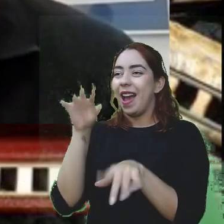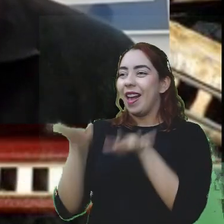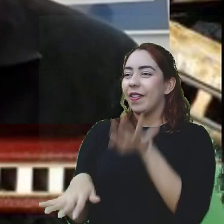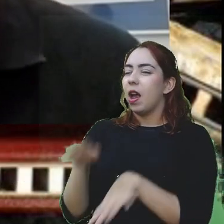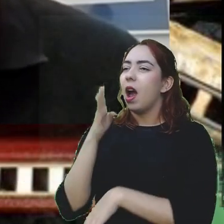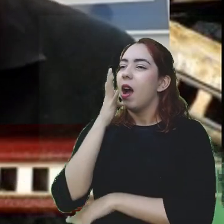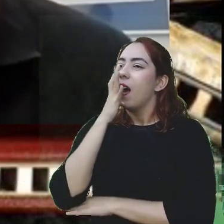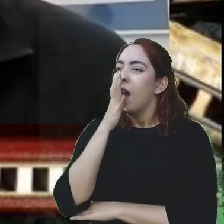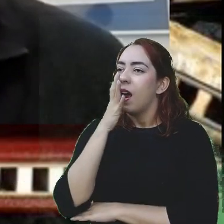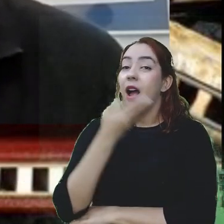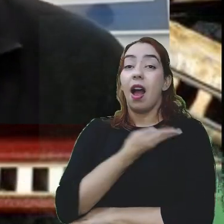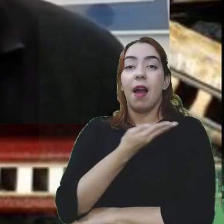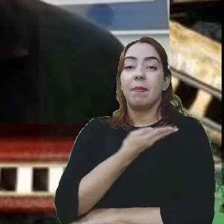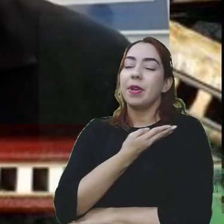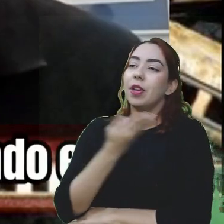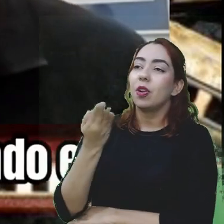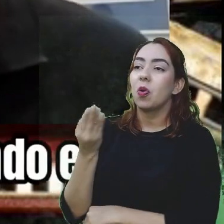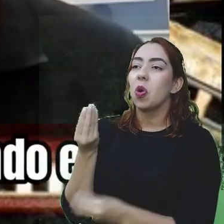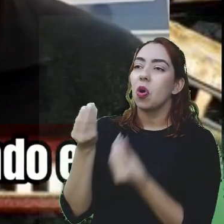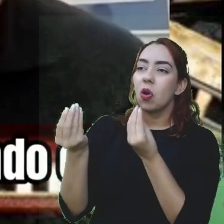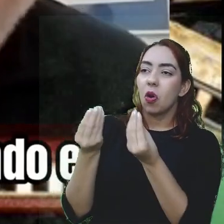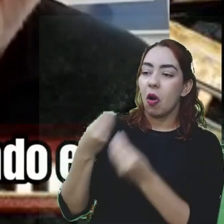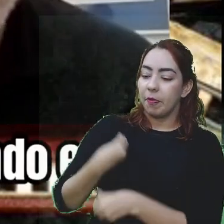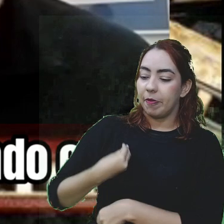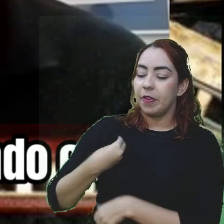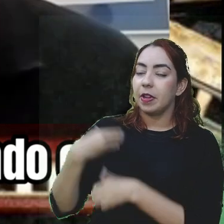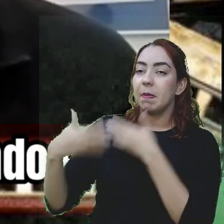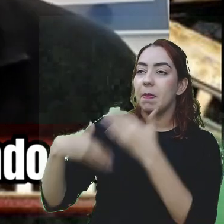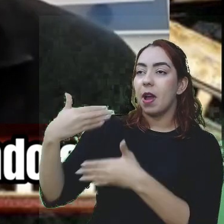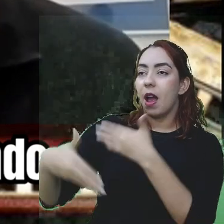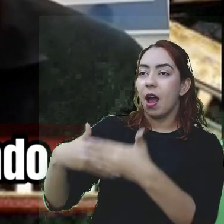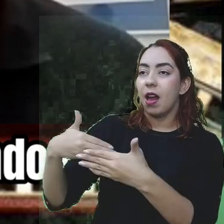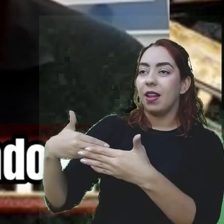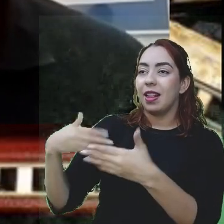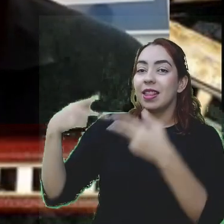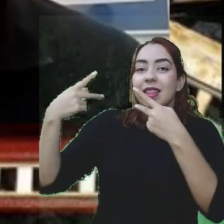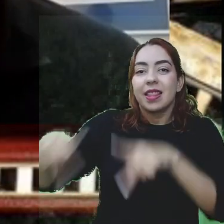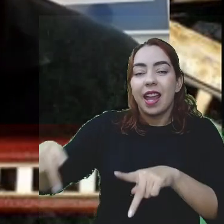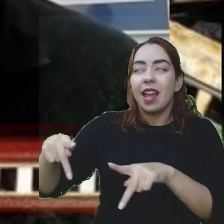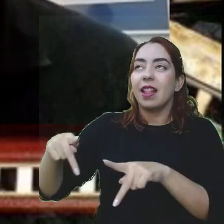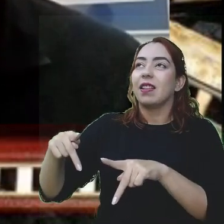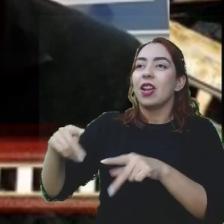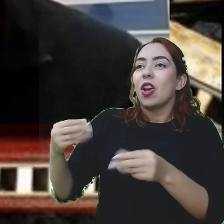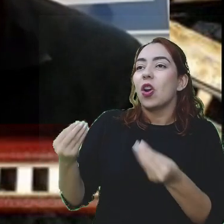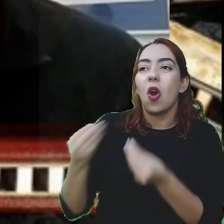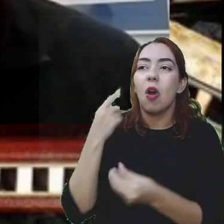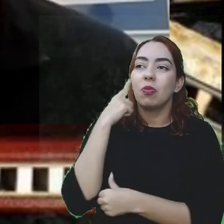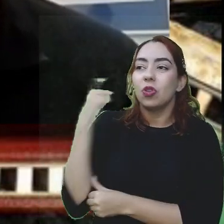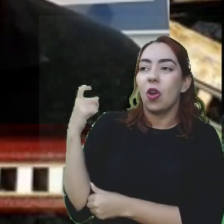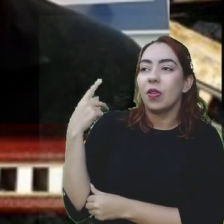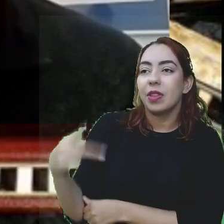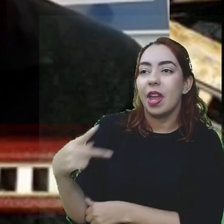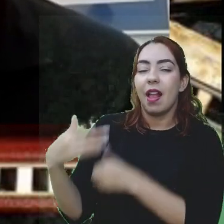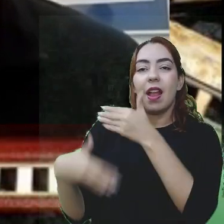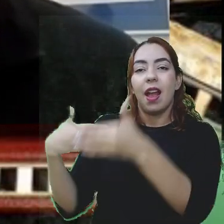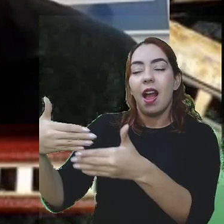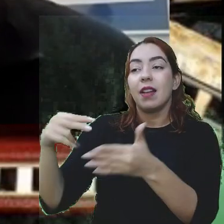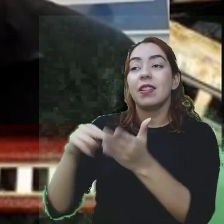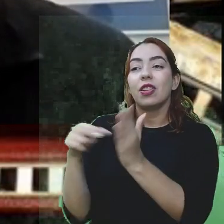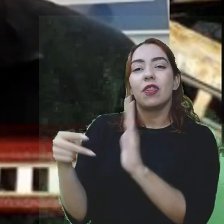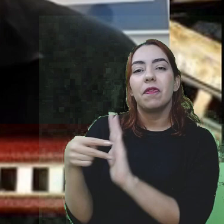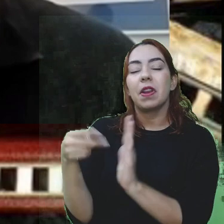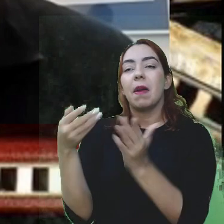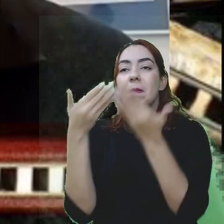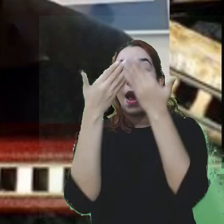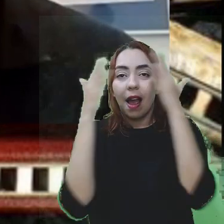fazendo, como estão fazendo, qual é o caminho que cada um está seguindo e tal. Então, eu acho que esse diálogo se abriu muito.